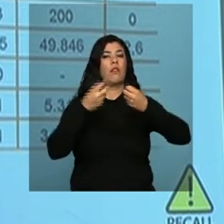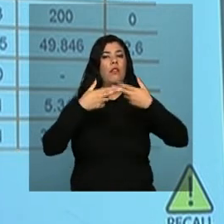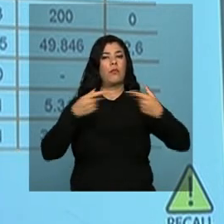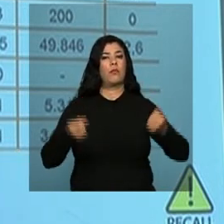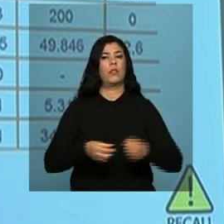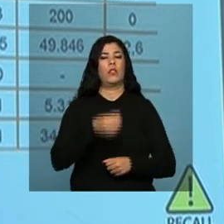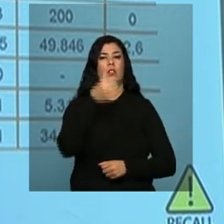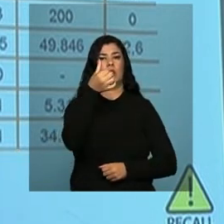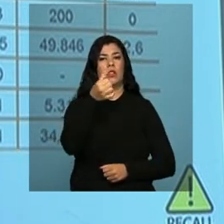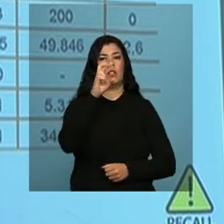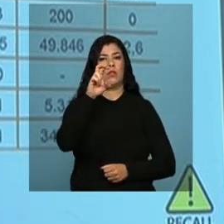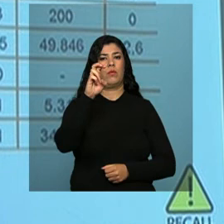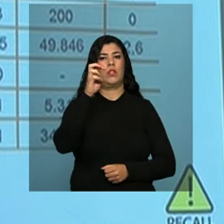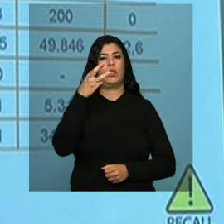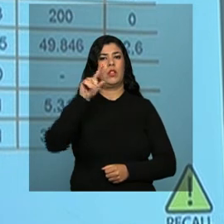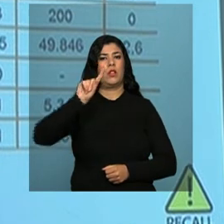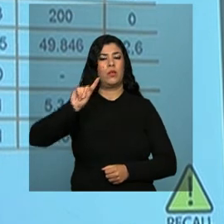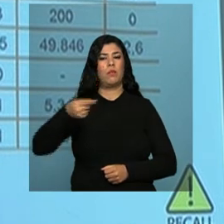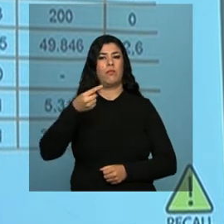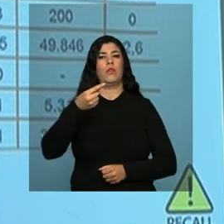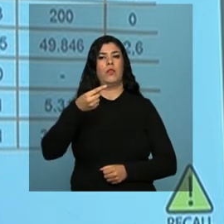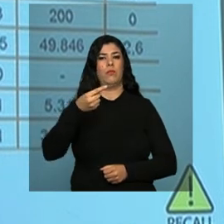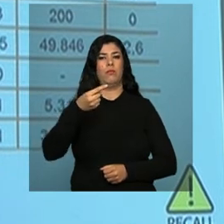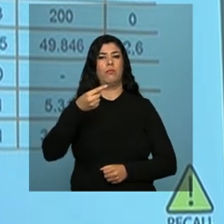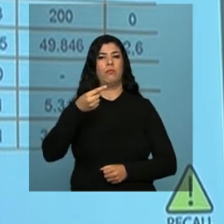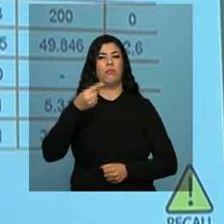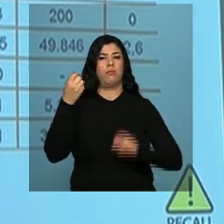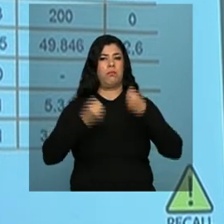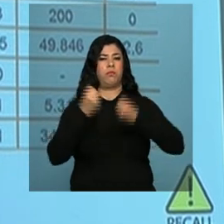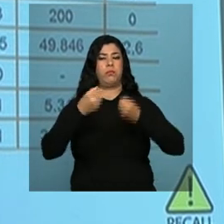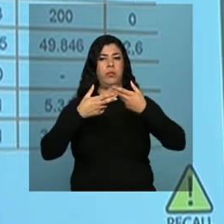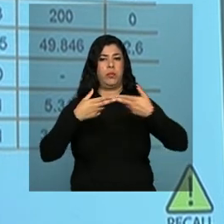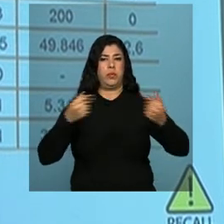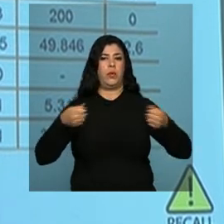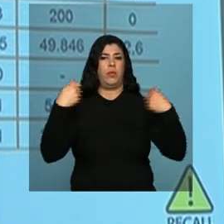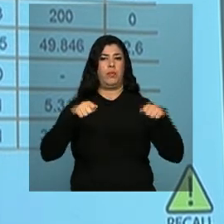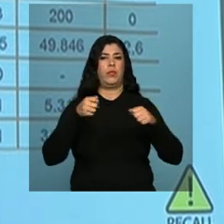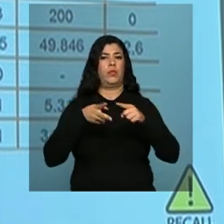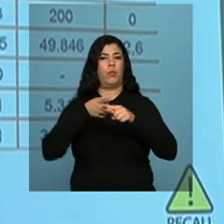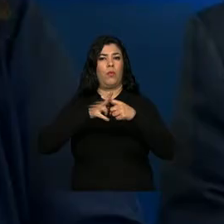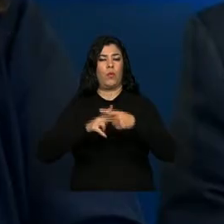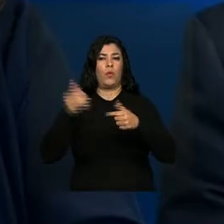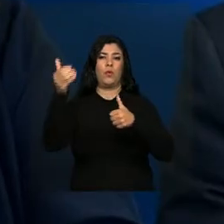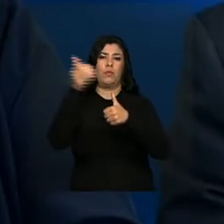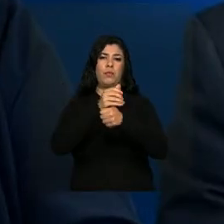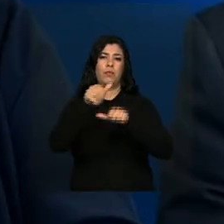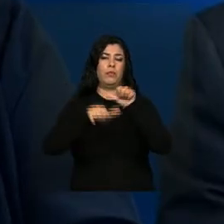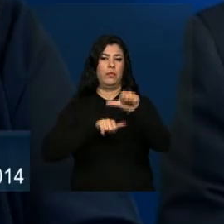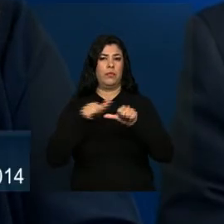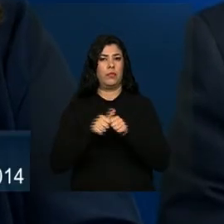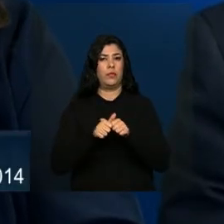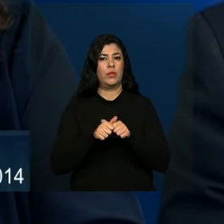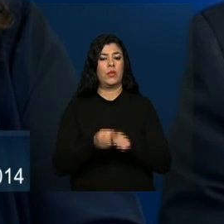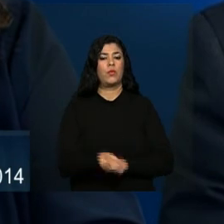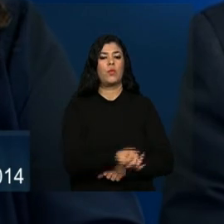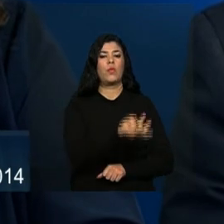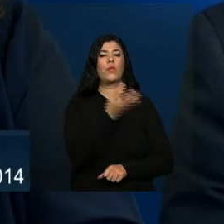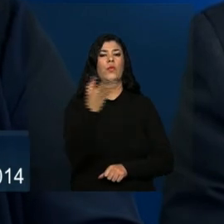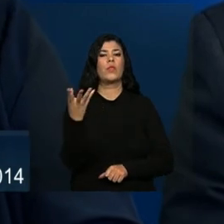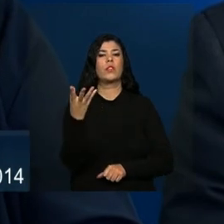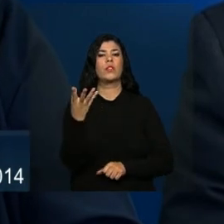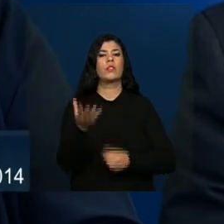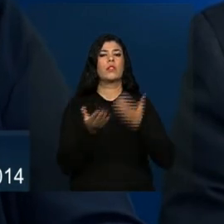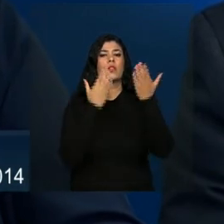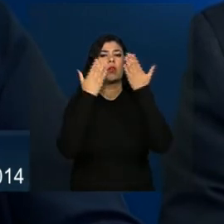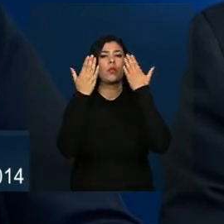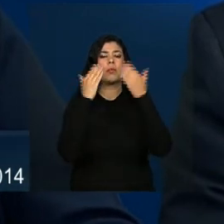tiveram foram objeto Recall se você observa isso e volume de afetados para